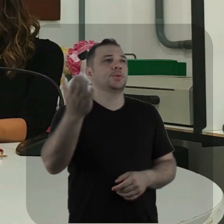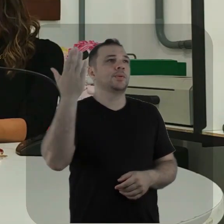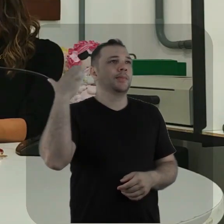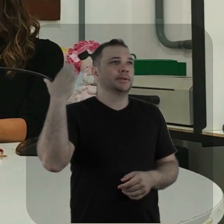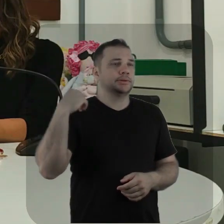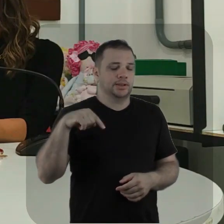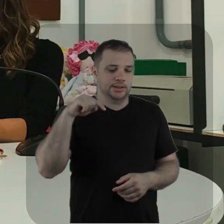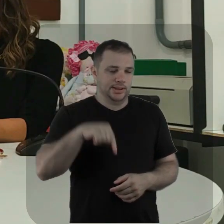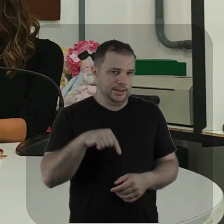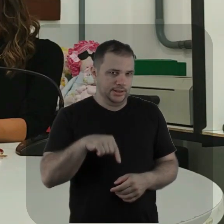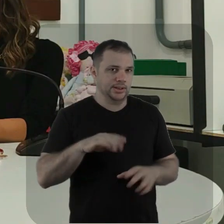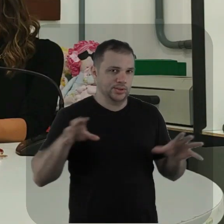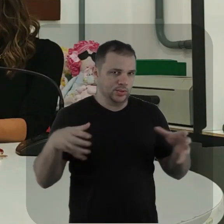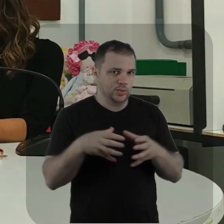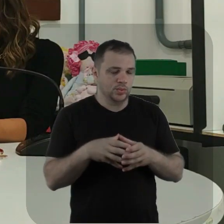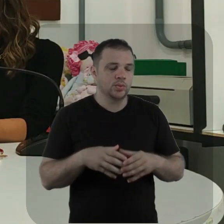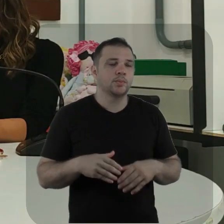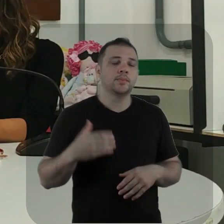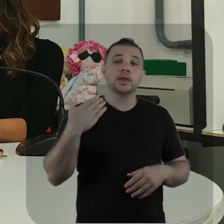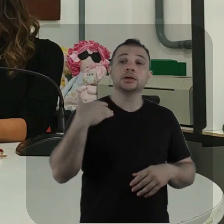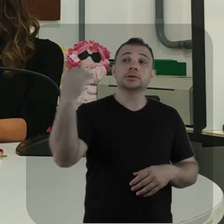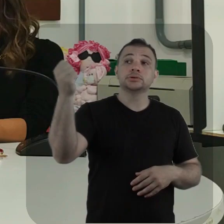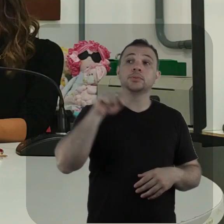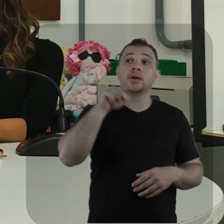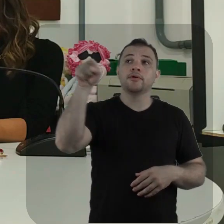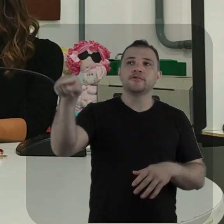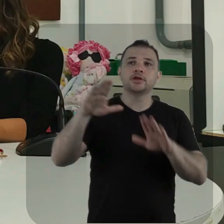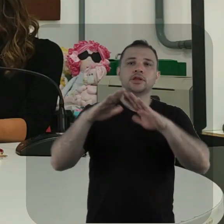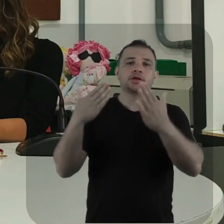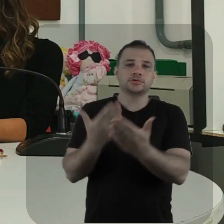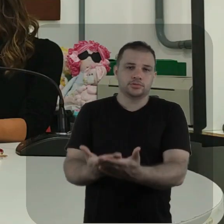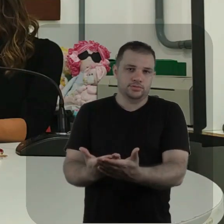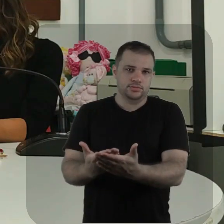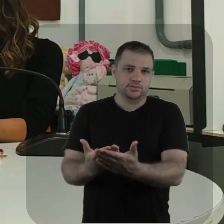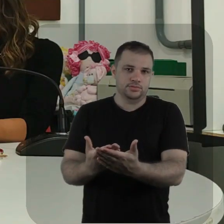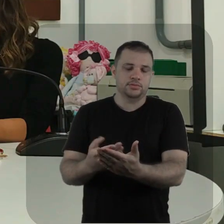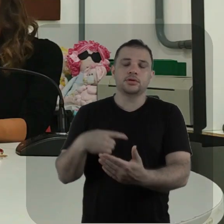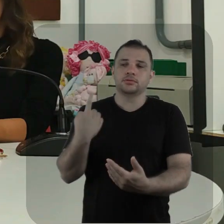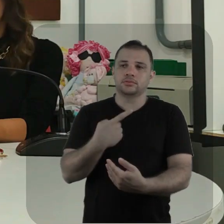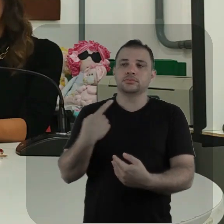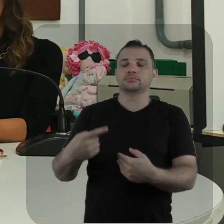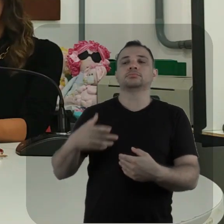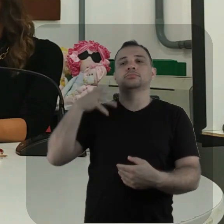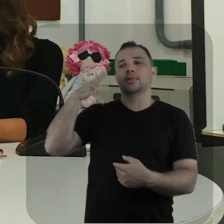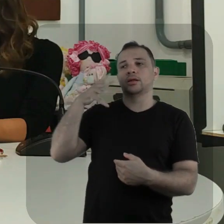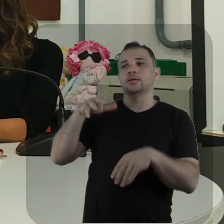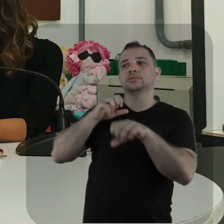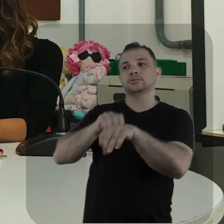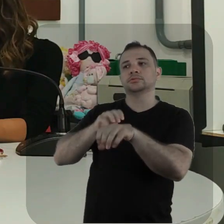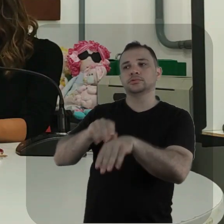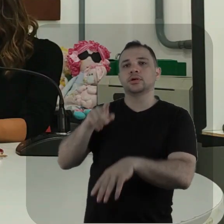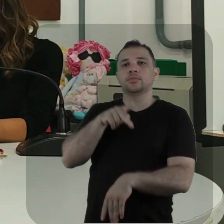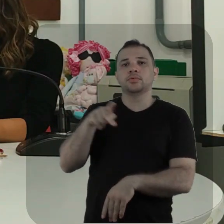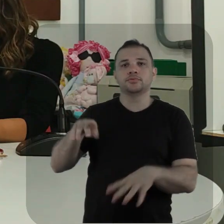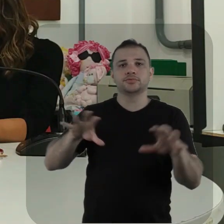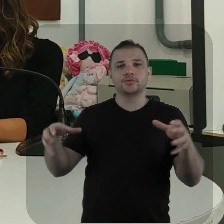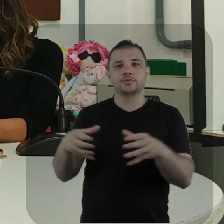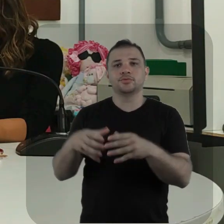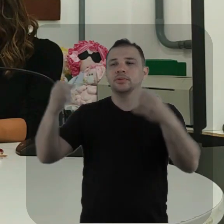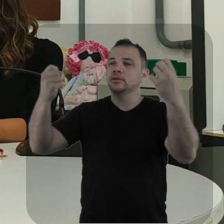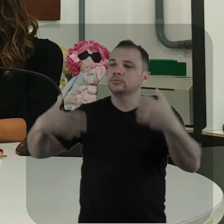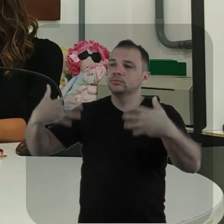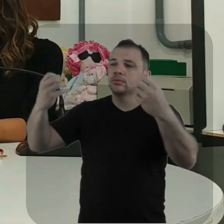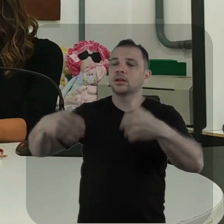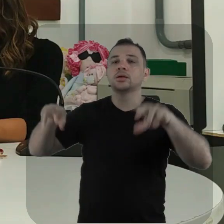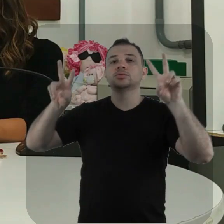equipe, né, foi chamada para uma escola aqui em São Luís para fazermos uma formação com professores, né, para